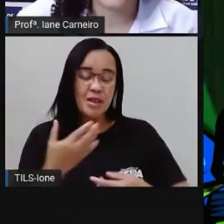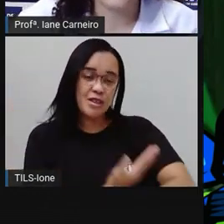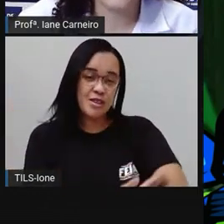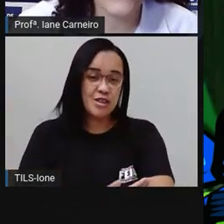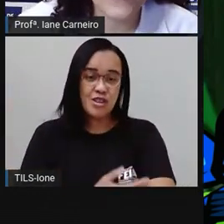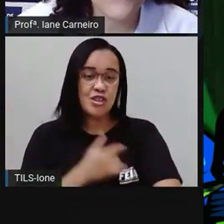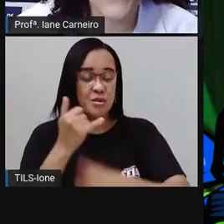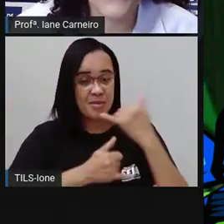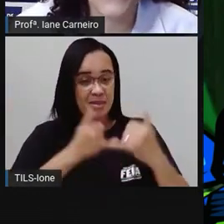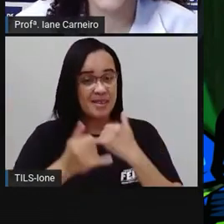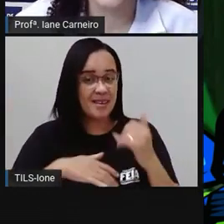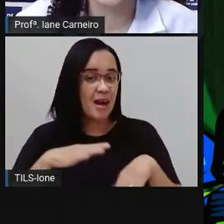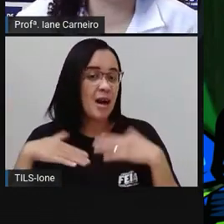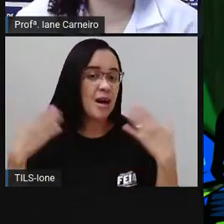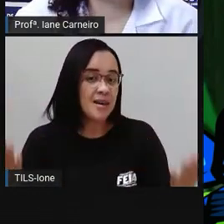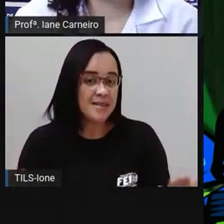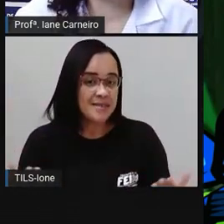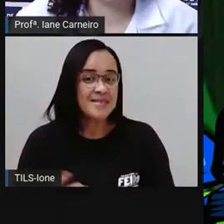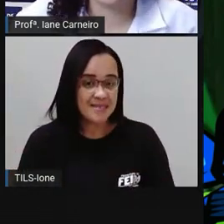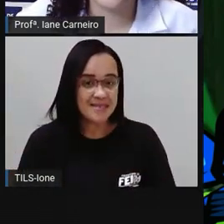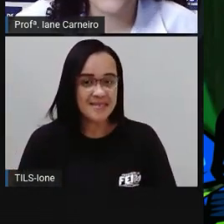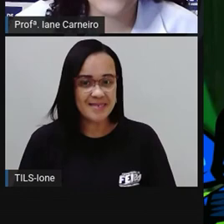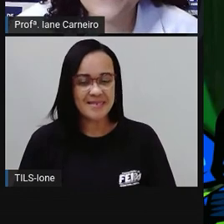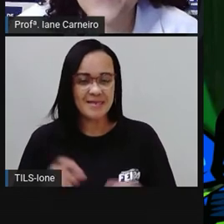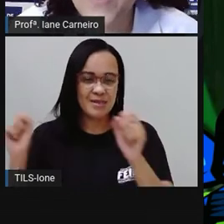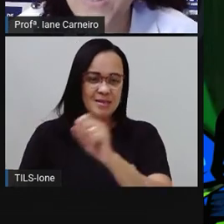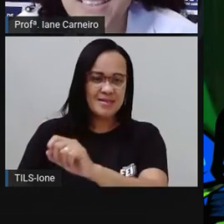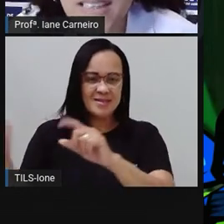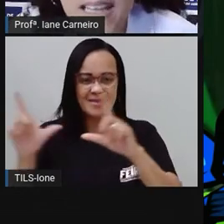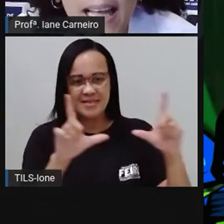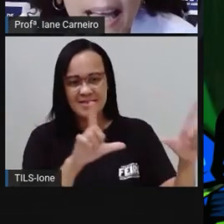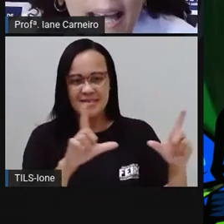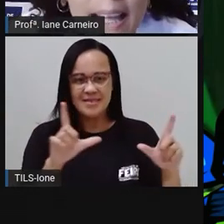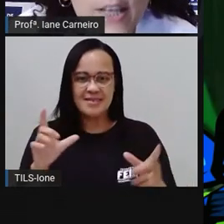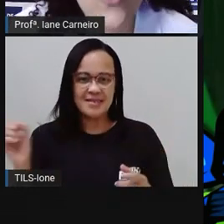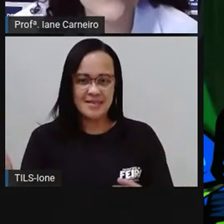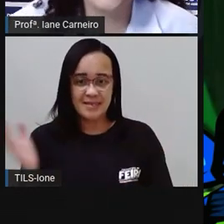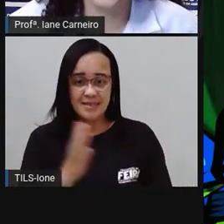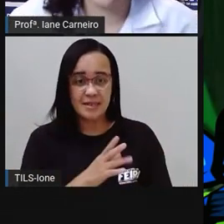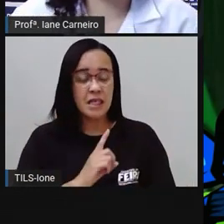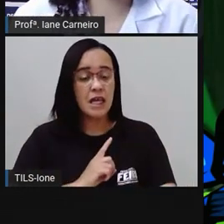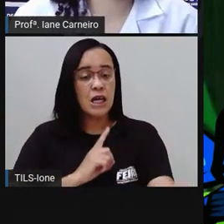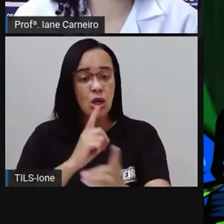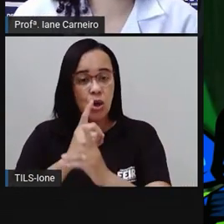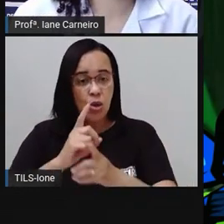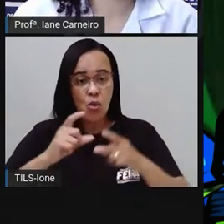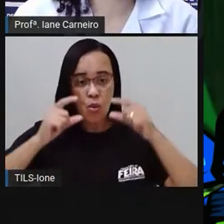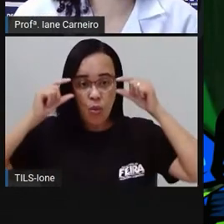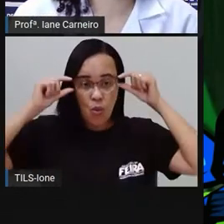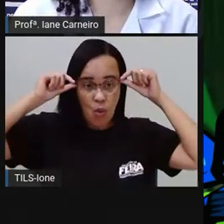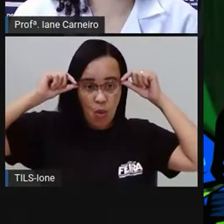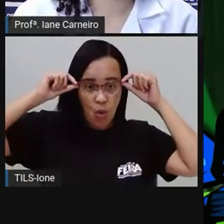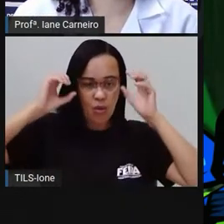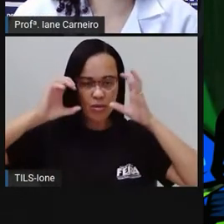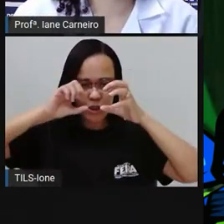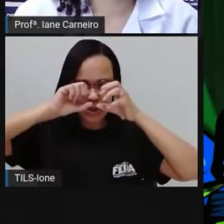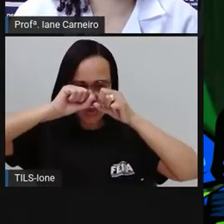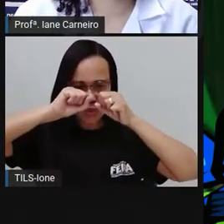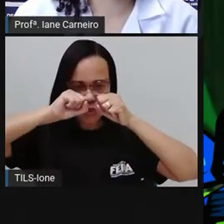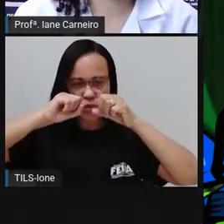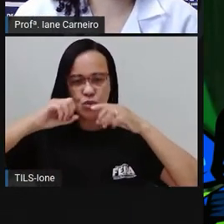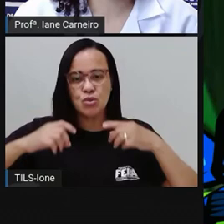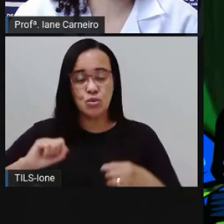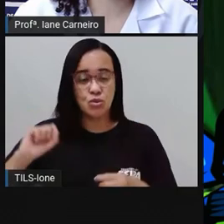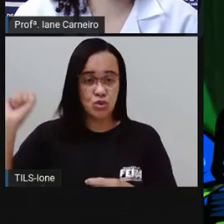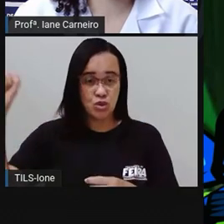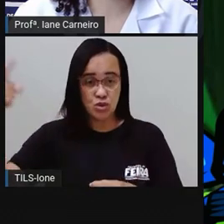já tá acabando o desafio, hein? O próximo é encontre um óculos escuro.